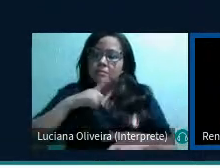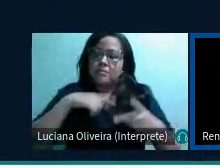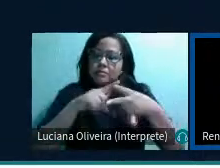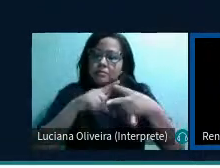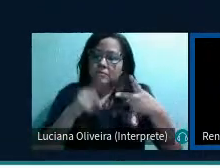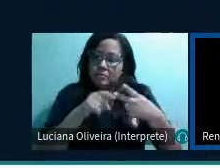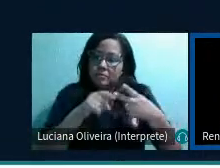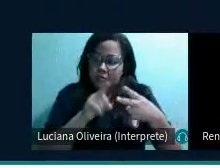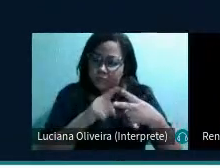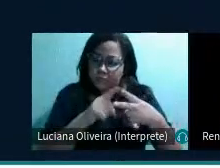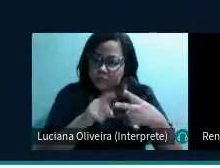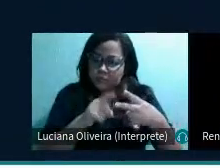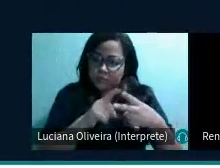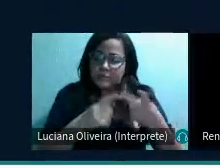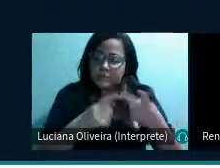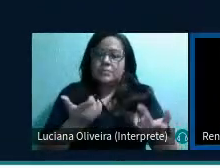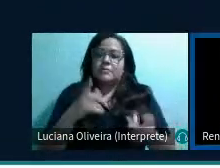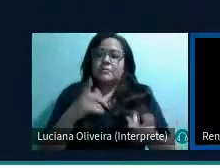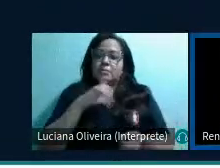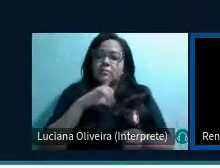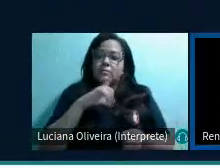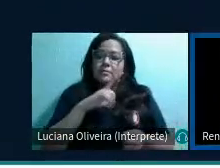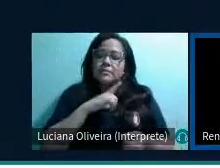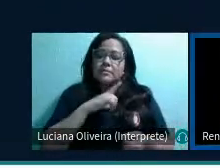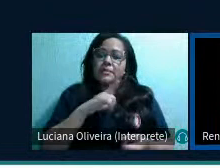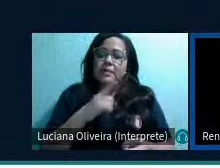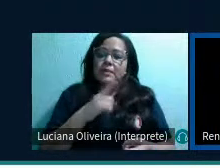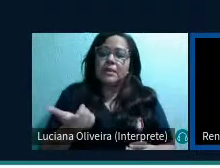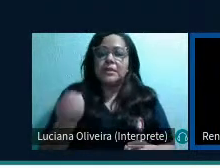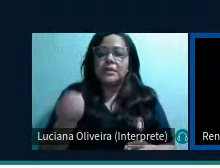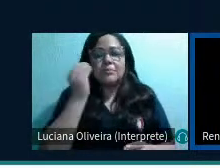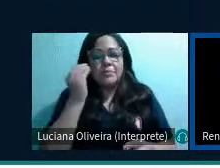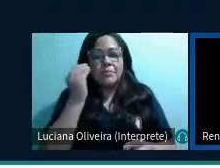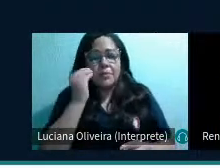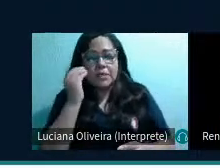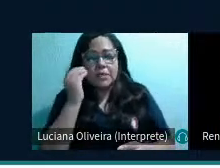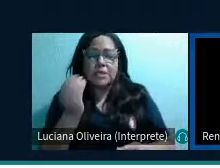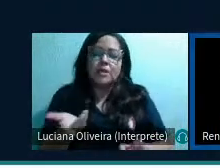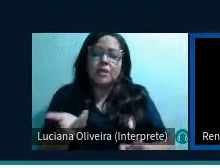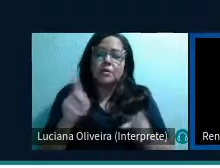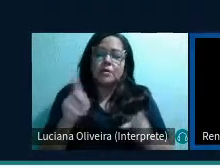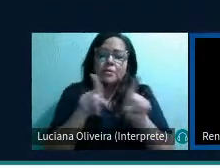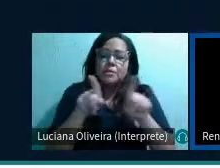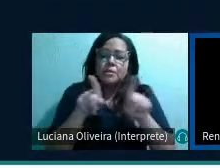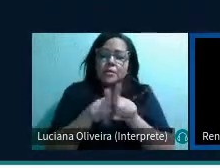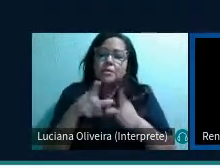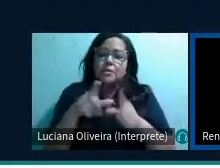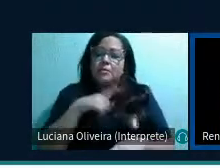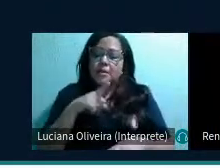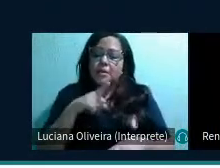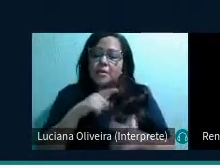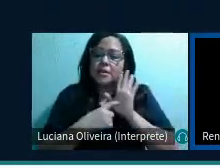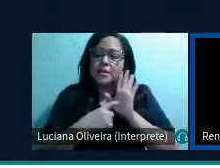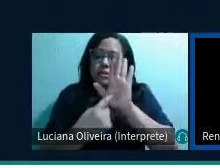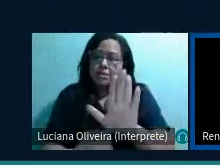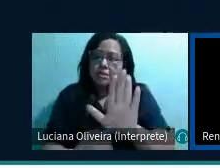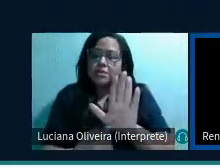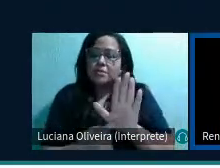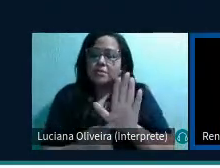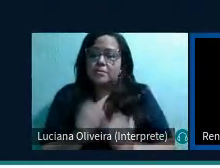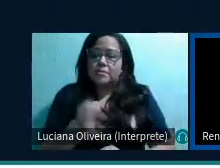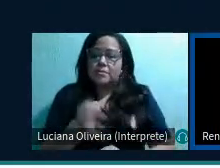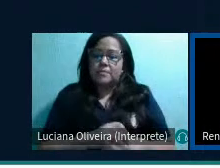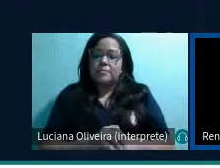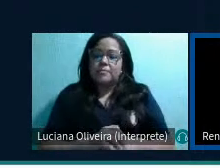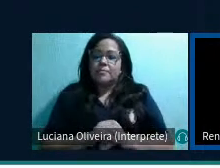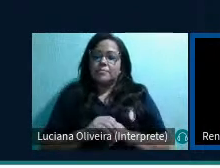apresentação. Essas 2 serão trabalhadas de modos diferentes, mas diferente de como era no ano passado,